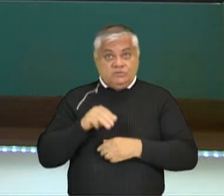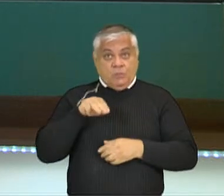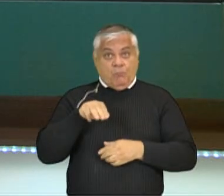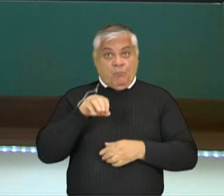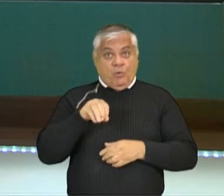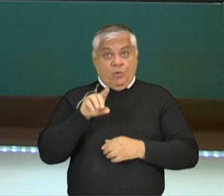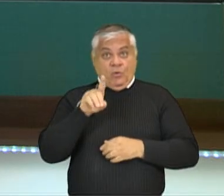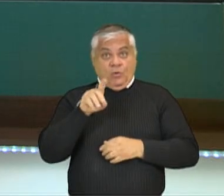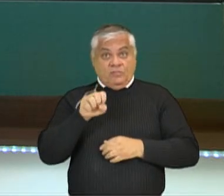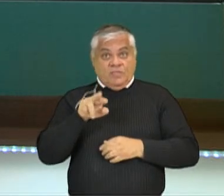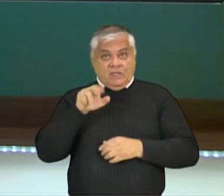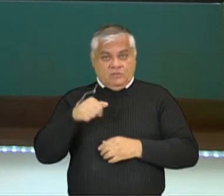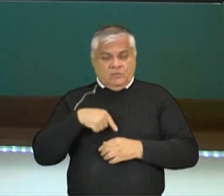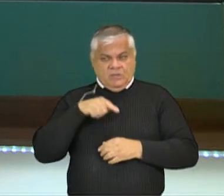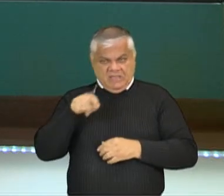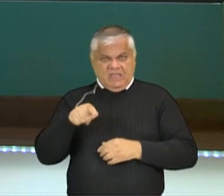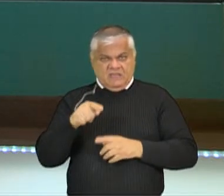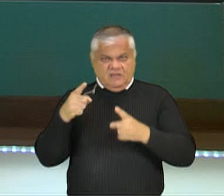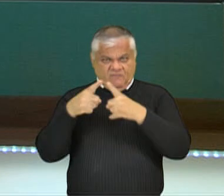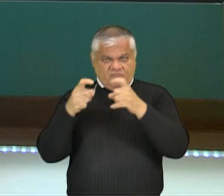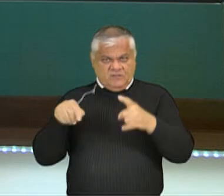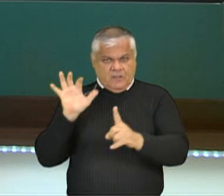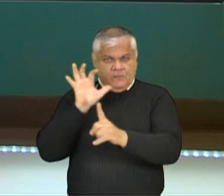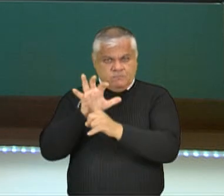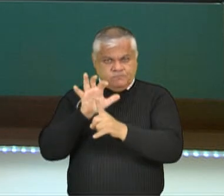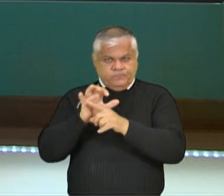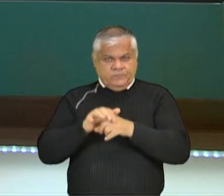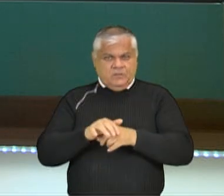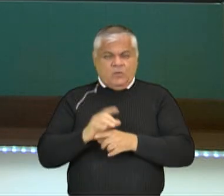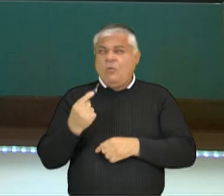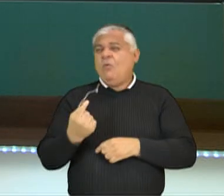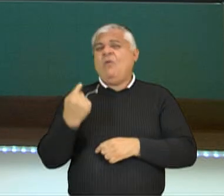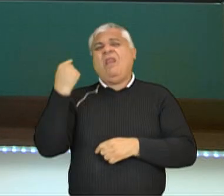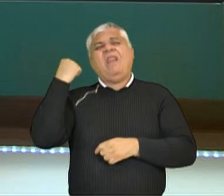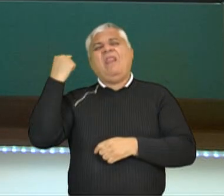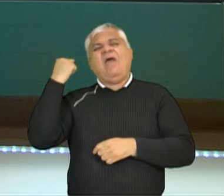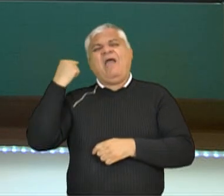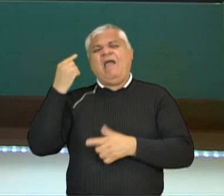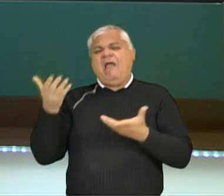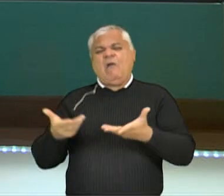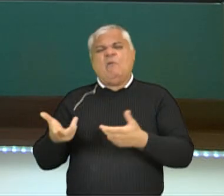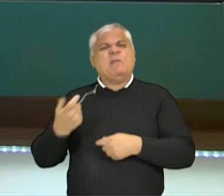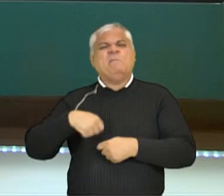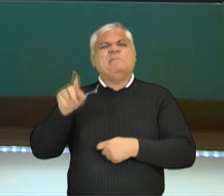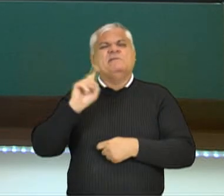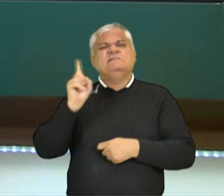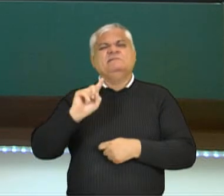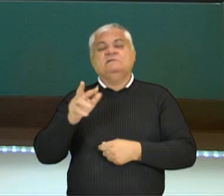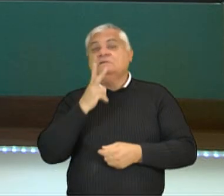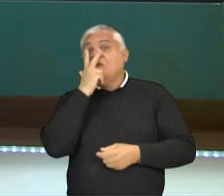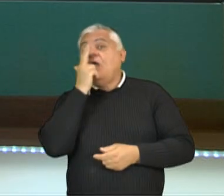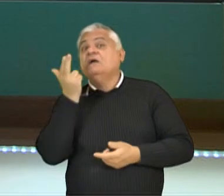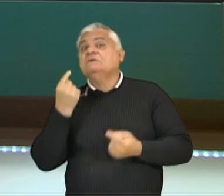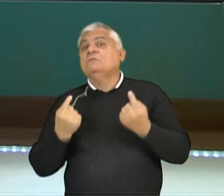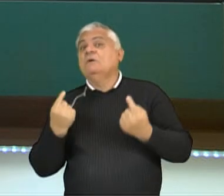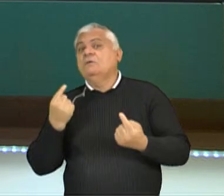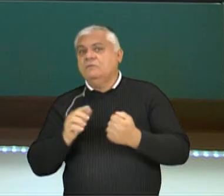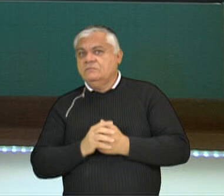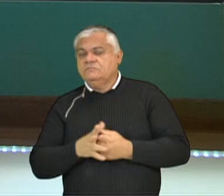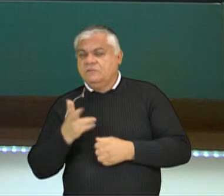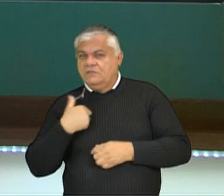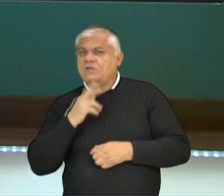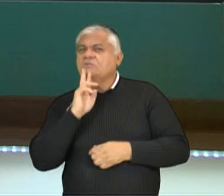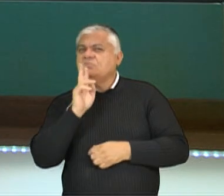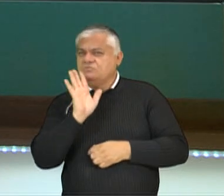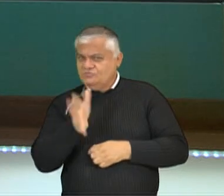impacto muito grande ou não? Isso aí era lá atrás, quando não tinha muita tecnologia. O que vocês acham? A professora respondeu de uma